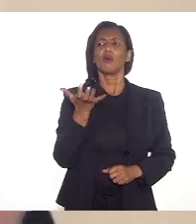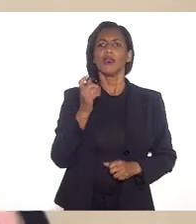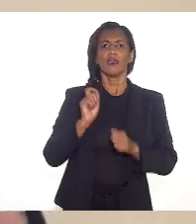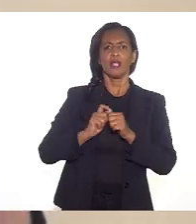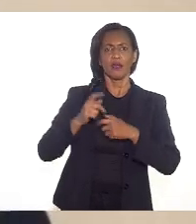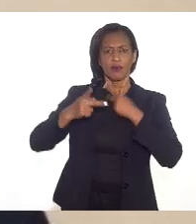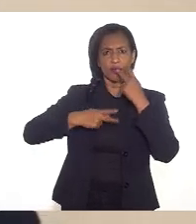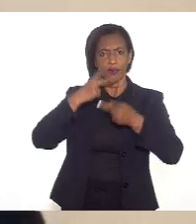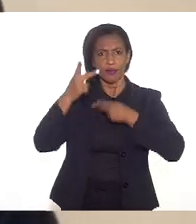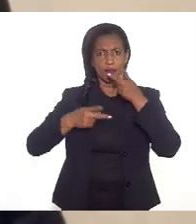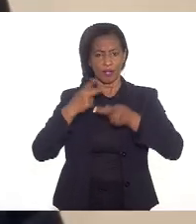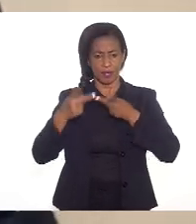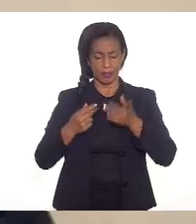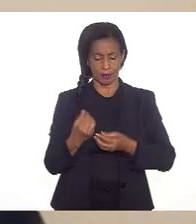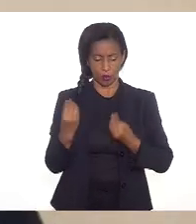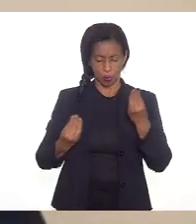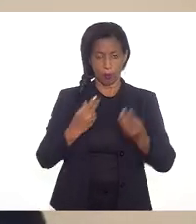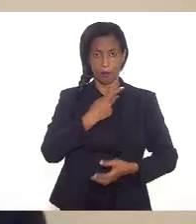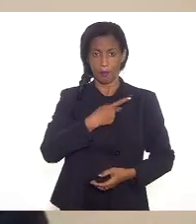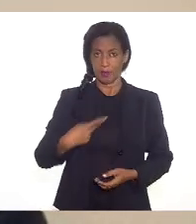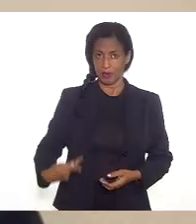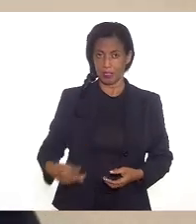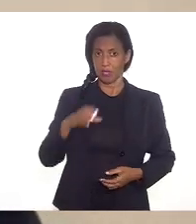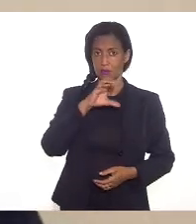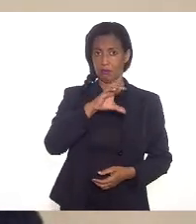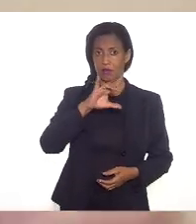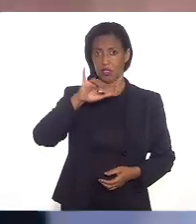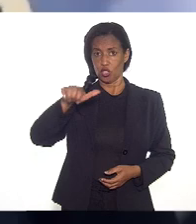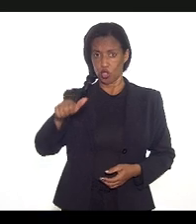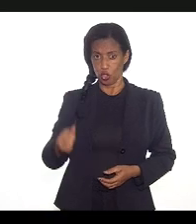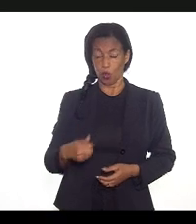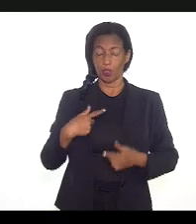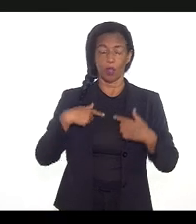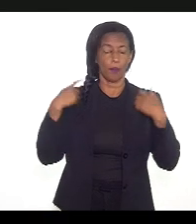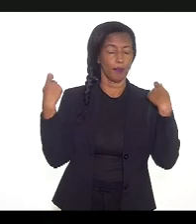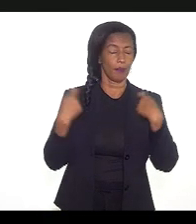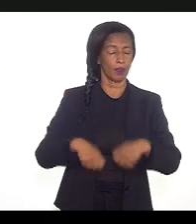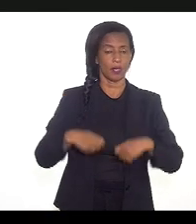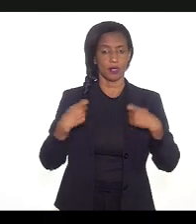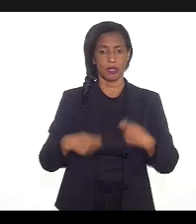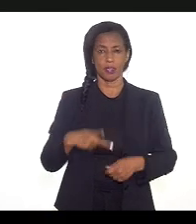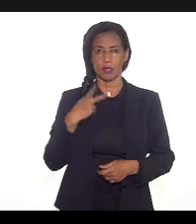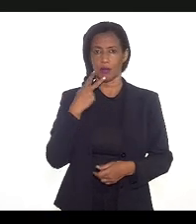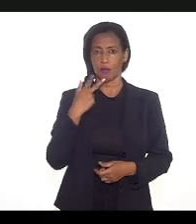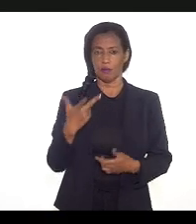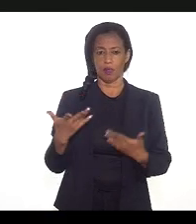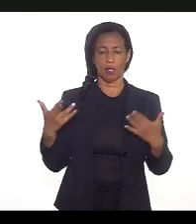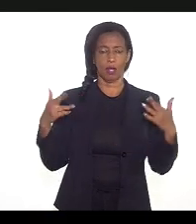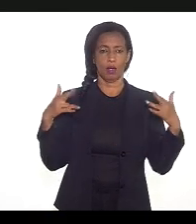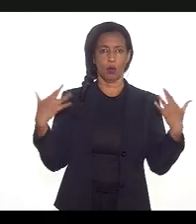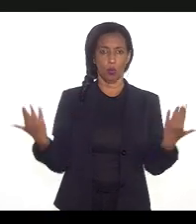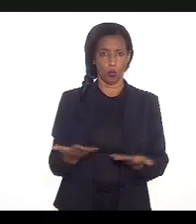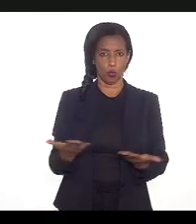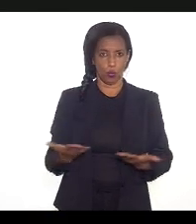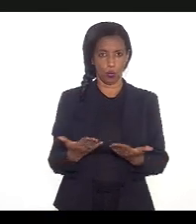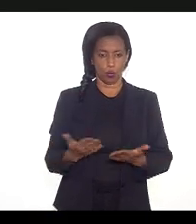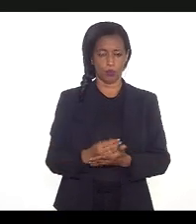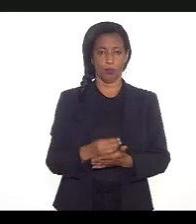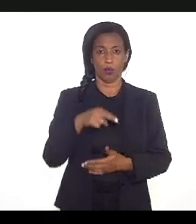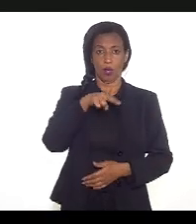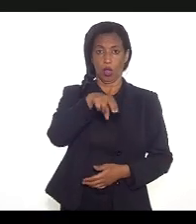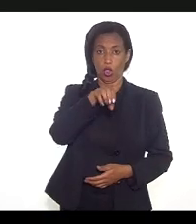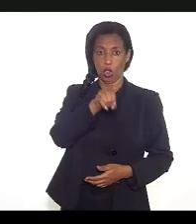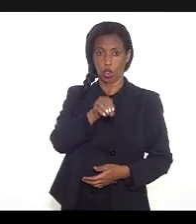aqui, como presidente da CCJ, farei no plenário de novo, mas eu preciso fazer como presidente da CCJ uma